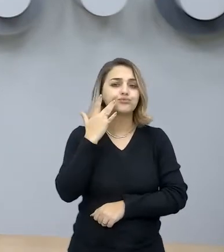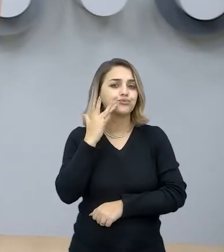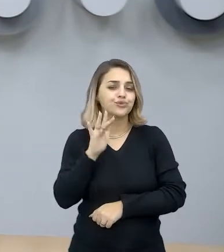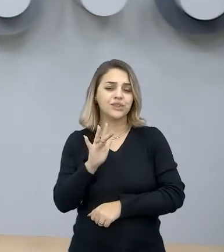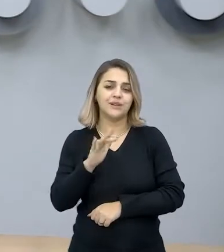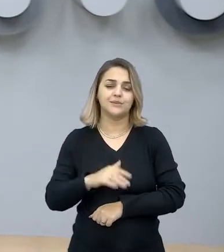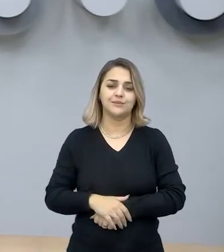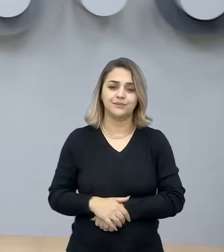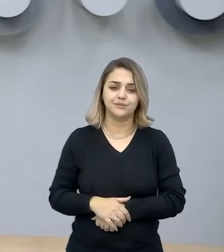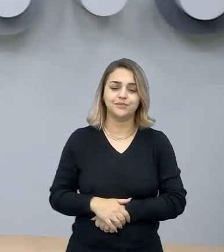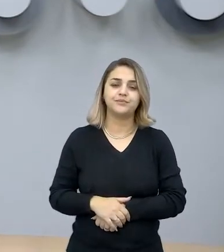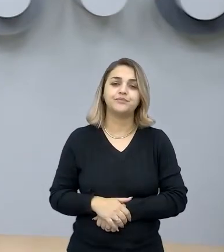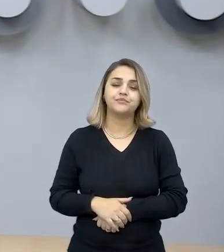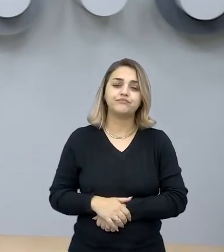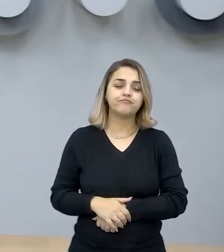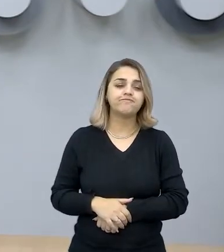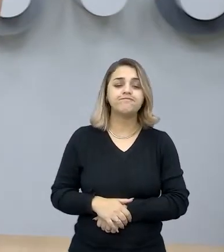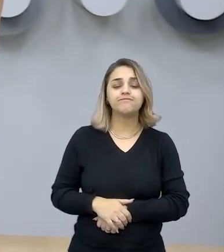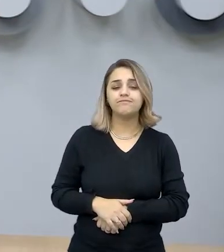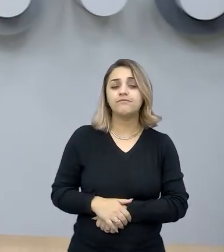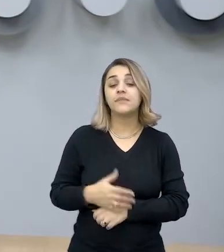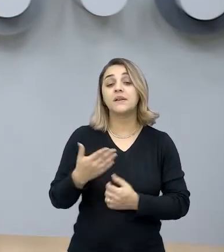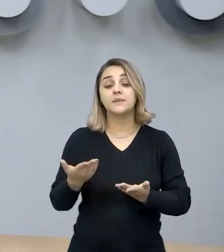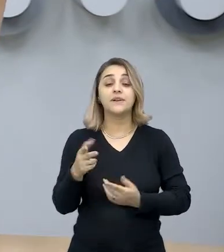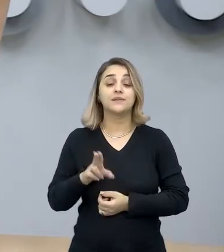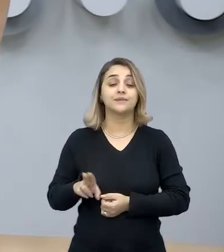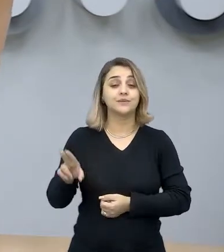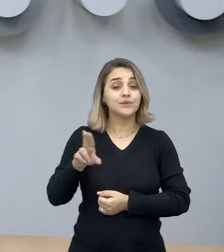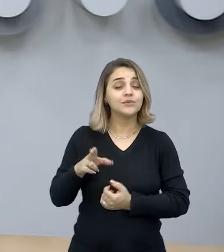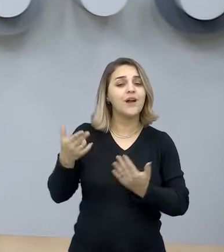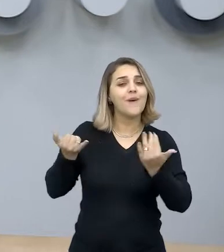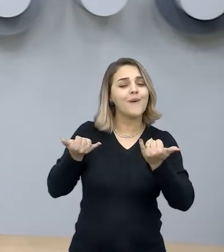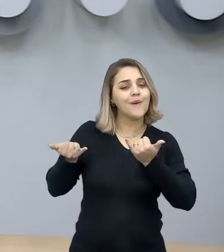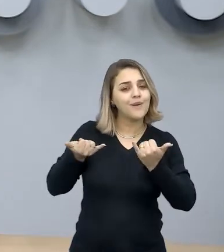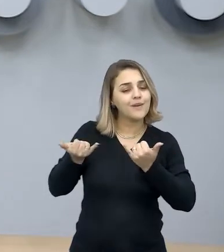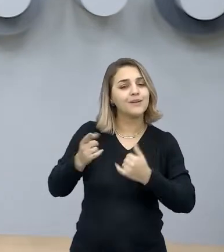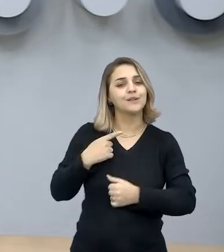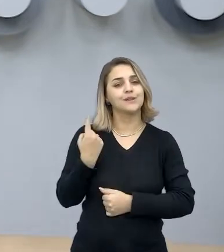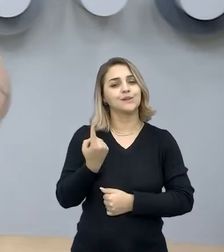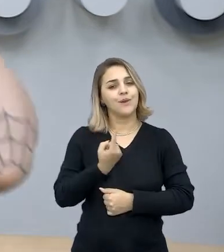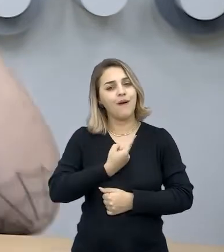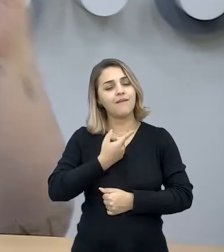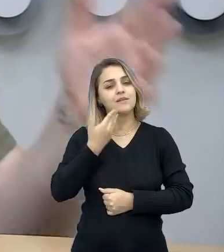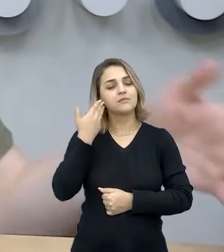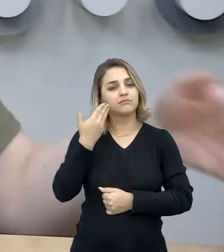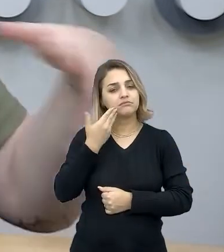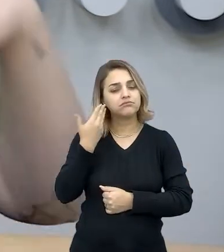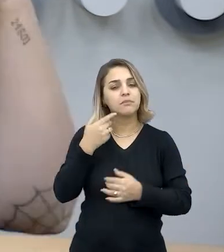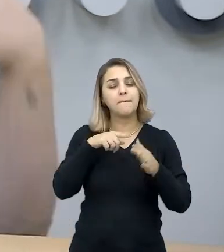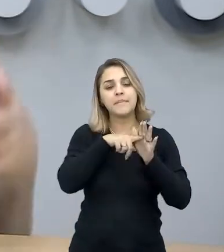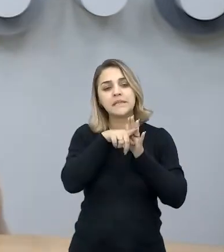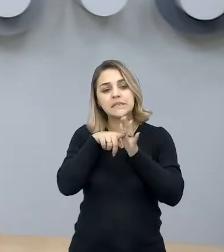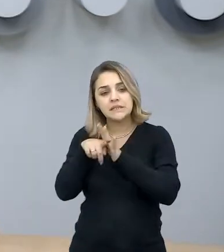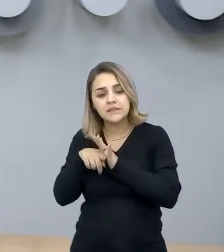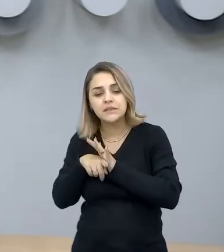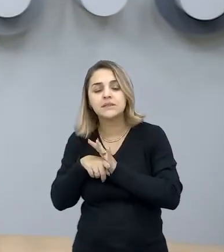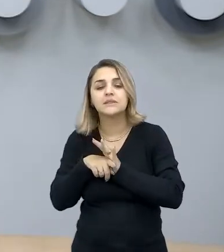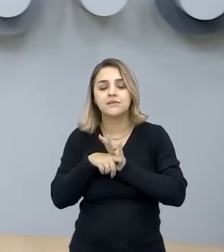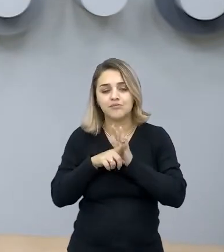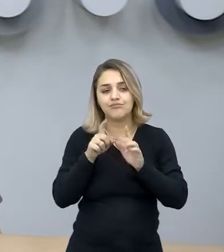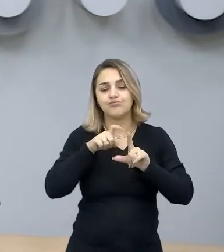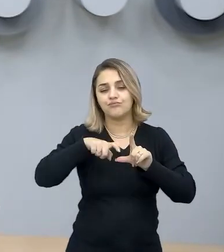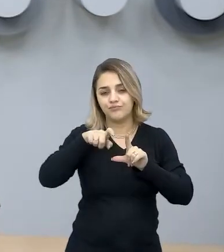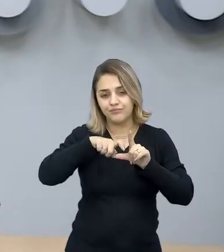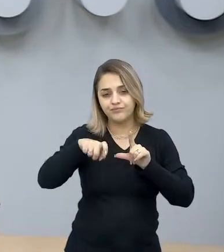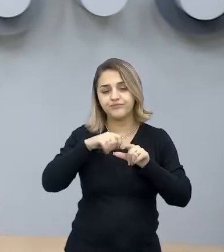é ou o que é, mas que utiliza as nossas informações, os nossos rastros aí da nossa movimentação